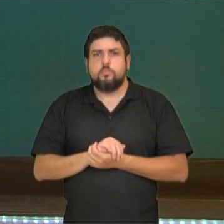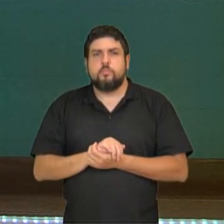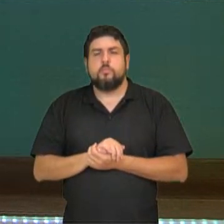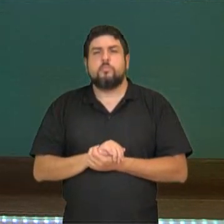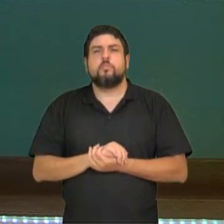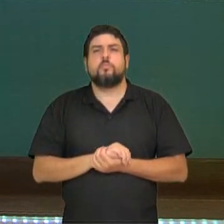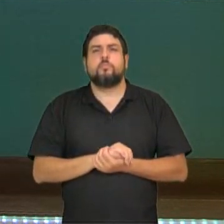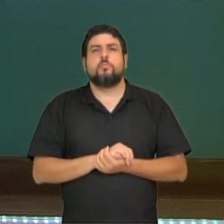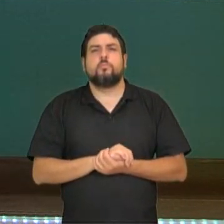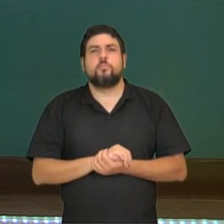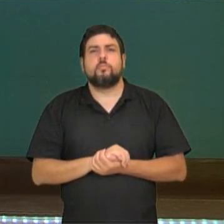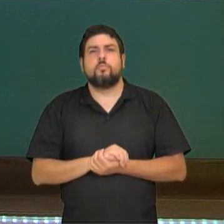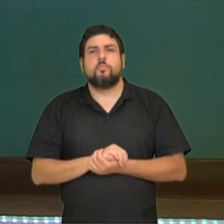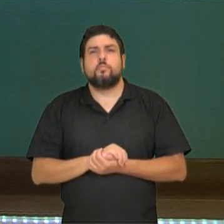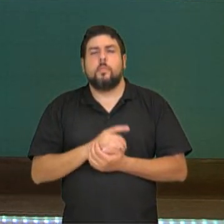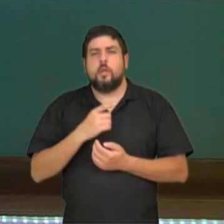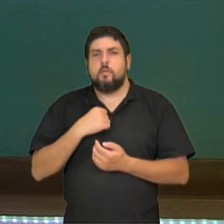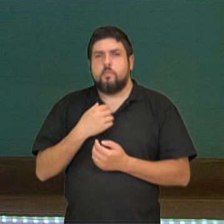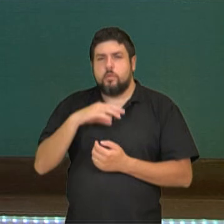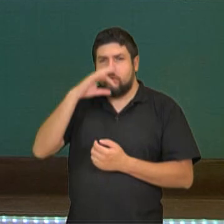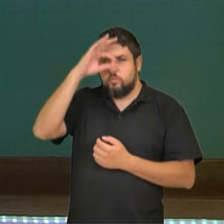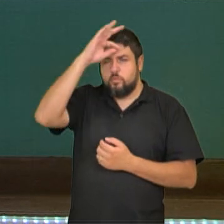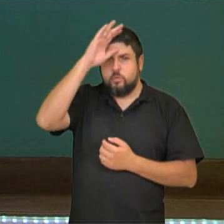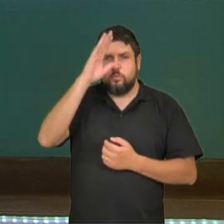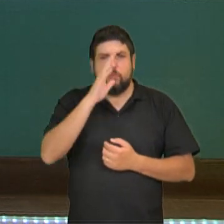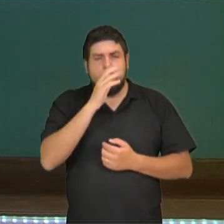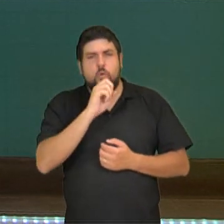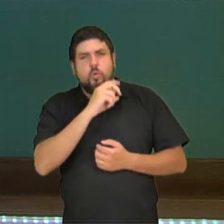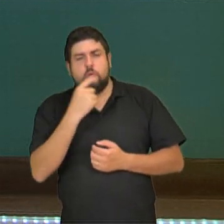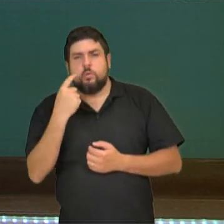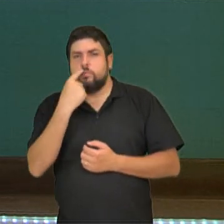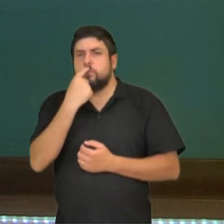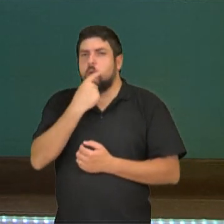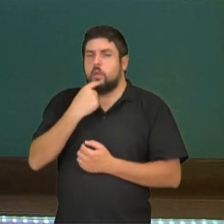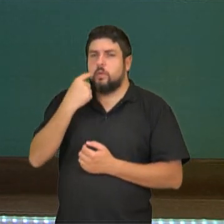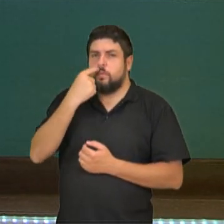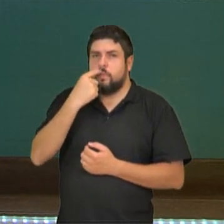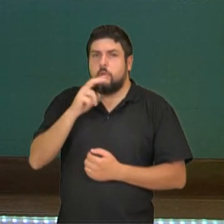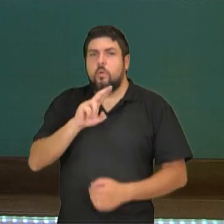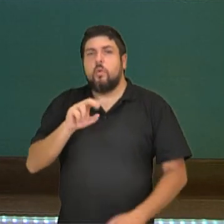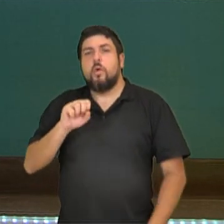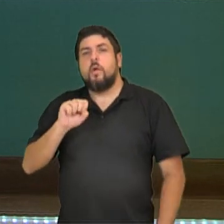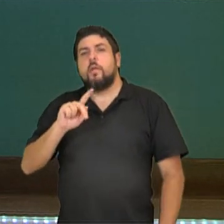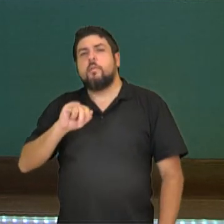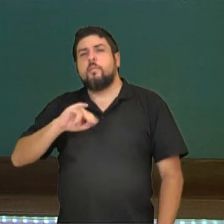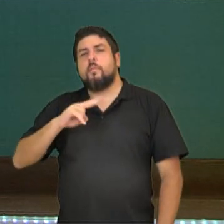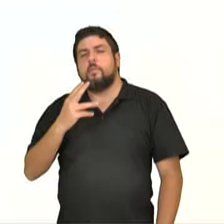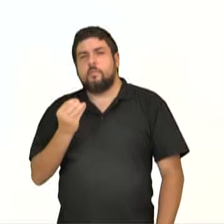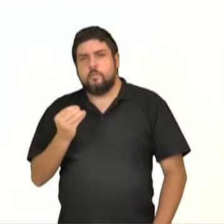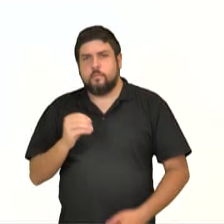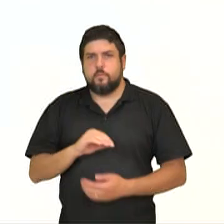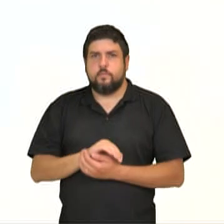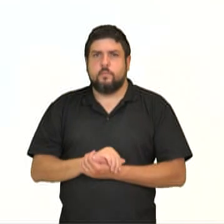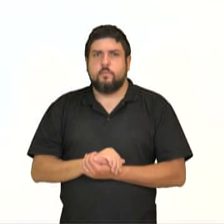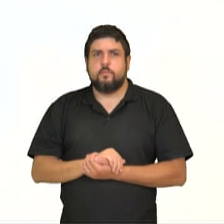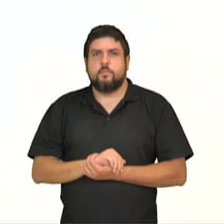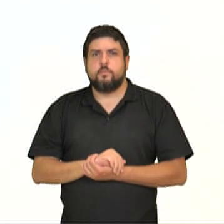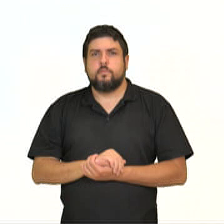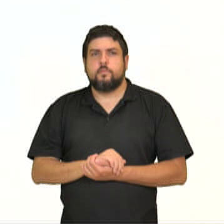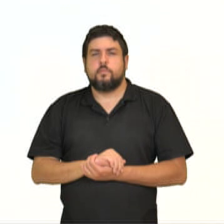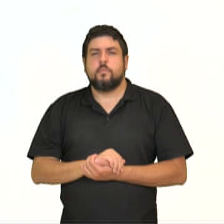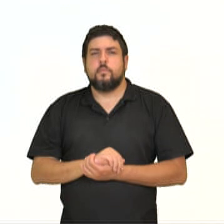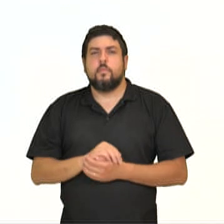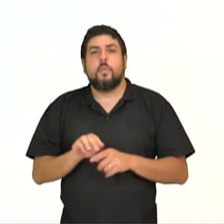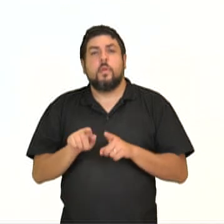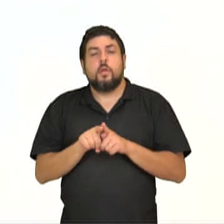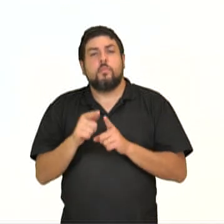a candidíase oral, ou também chamada popularmente de sapinho. A aspergilose é uma